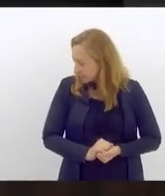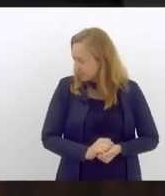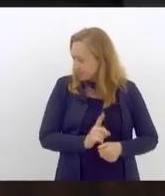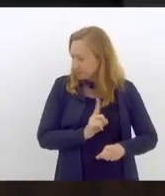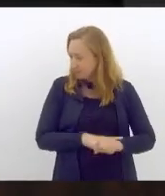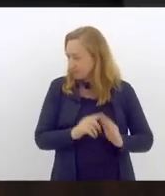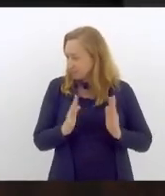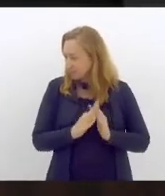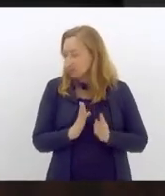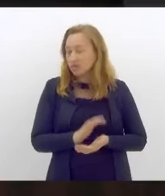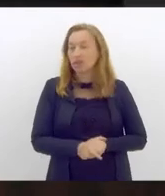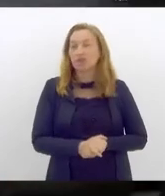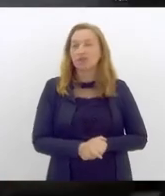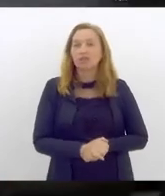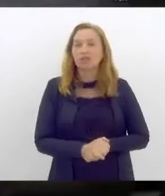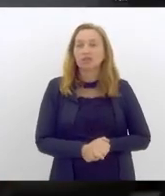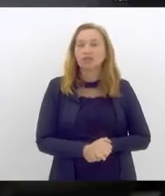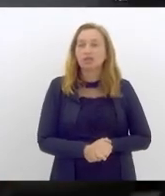regimental